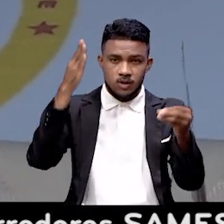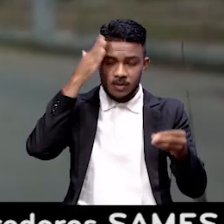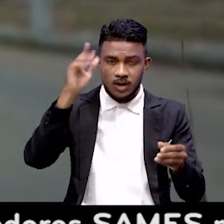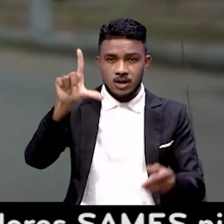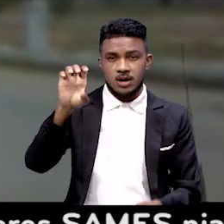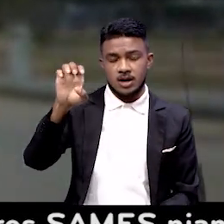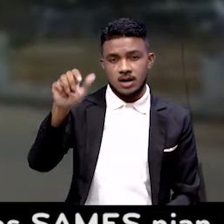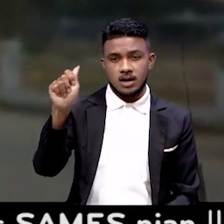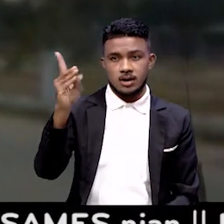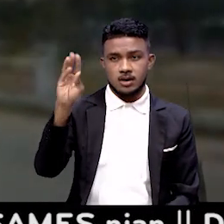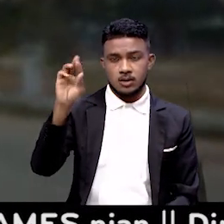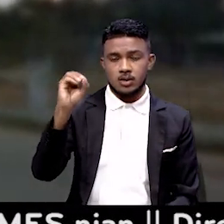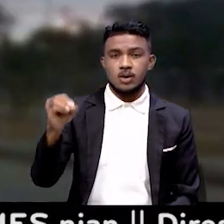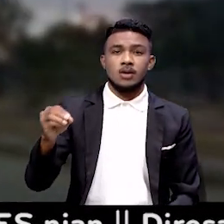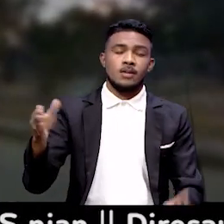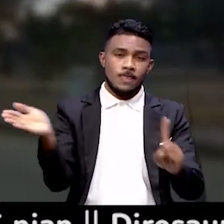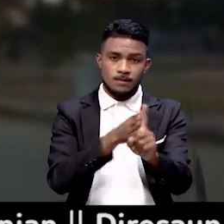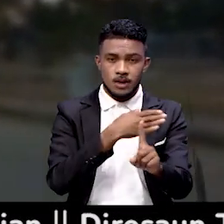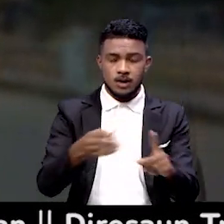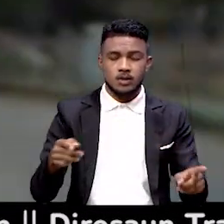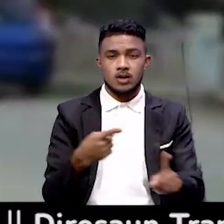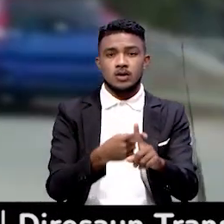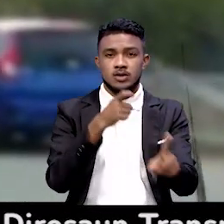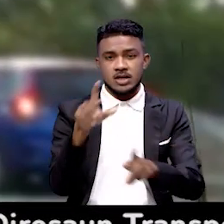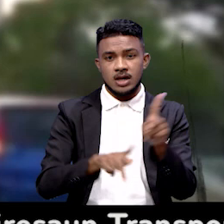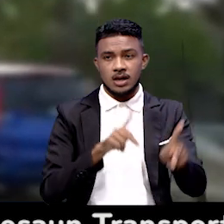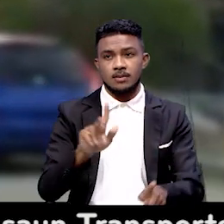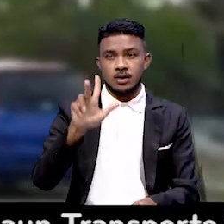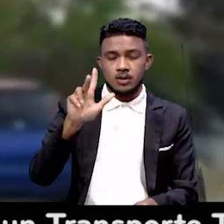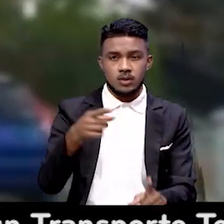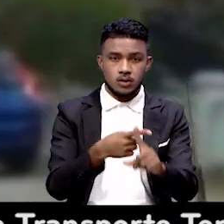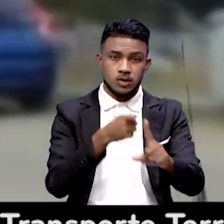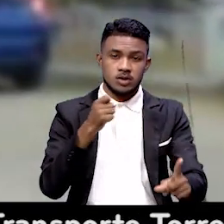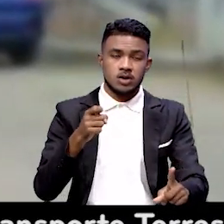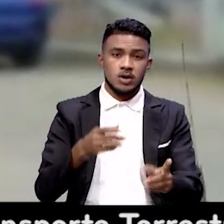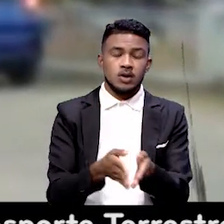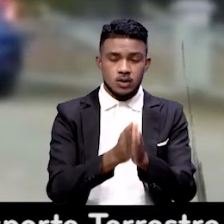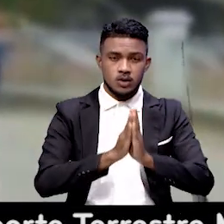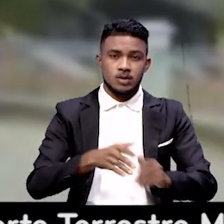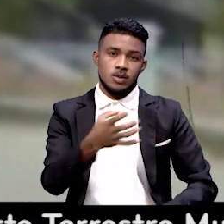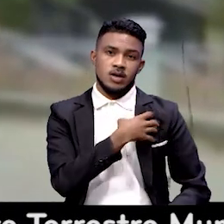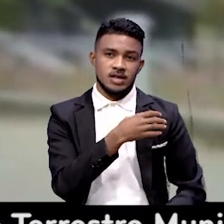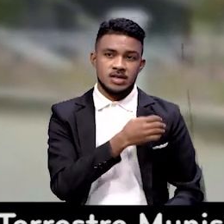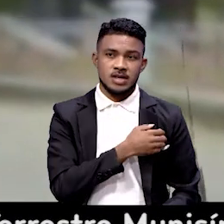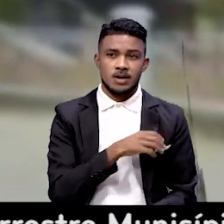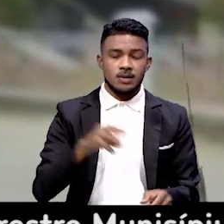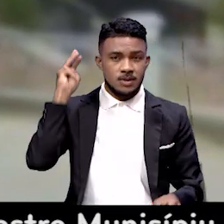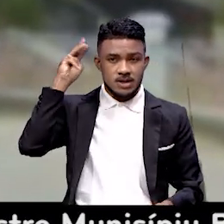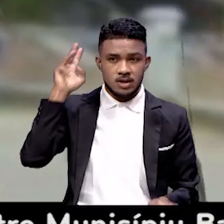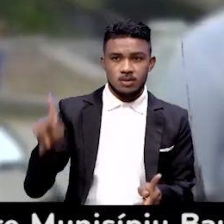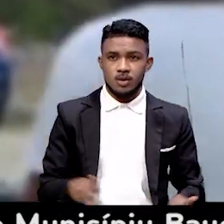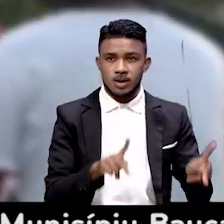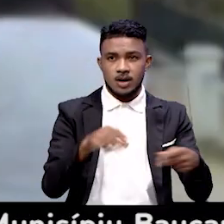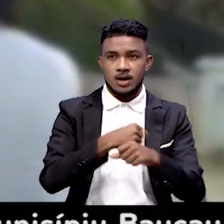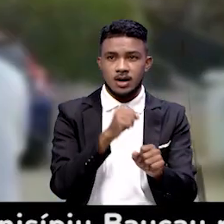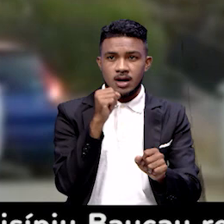Sena, nebehe tambaku husi suspeito na entolo, no husi polícia atu usa competência no Ministério Público halau ne função,